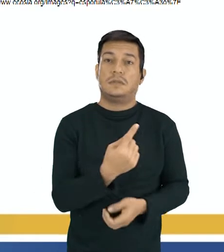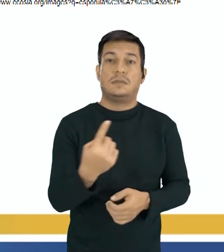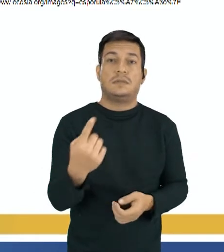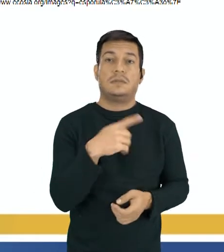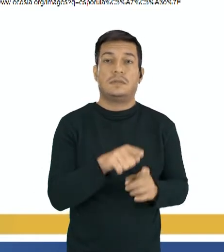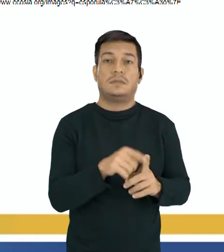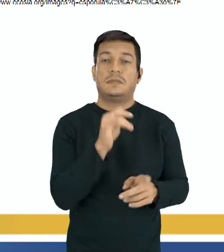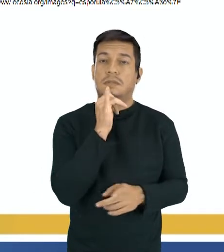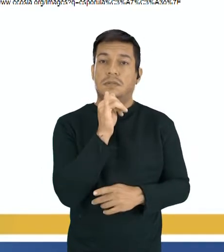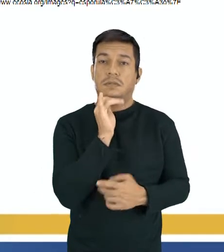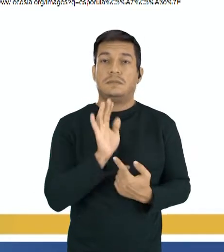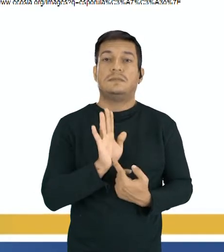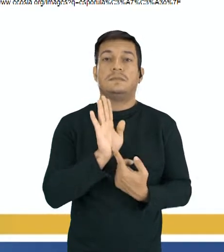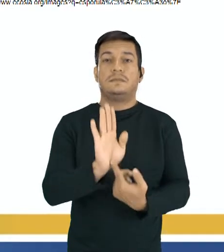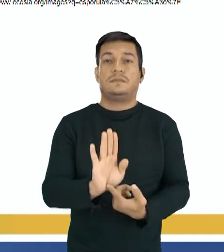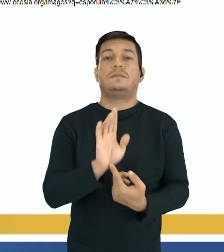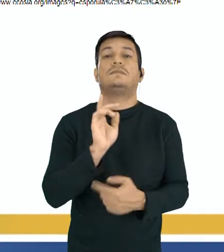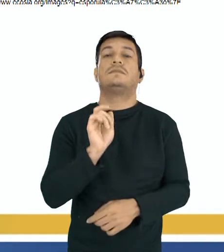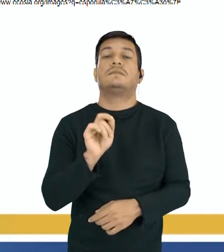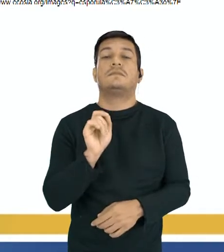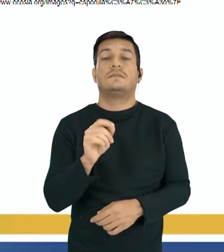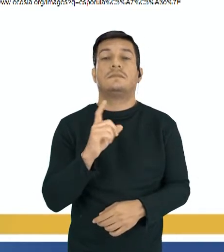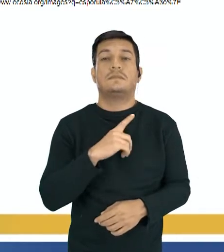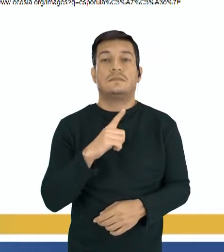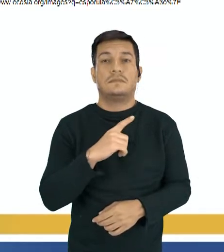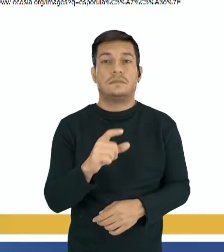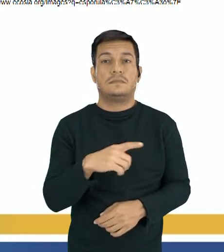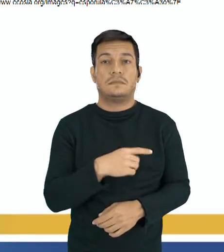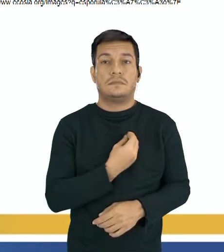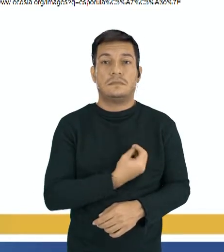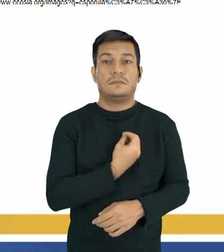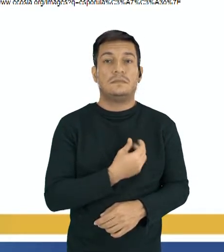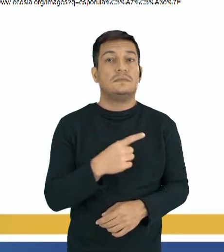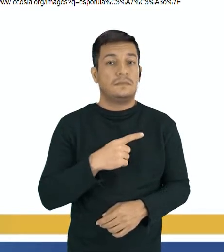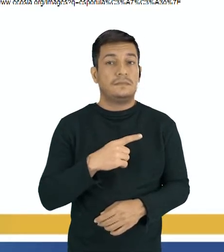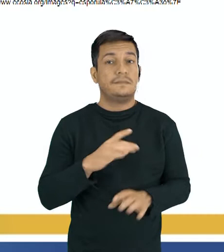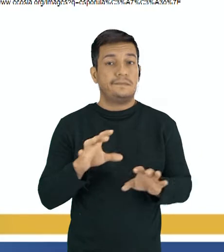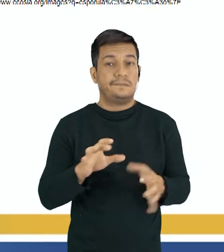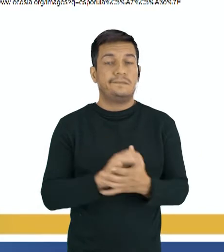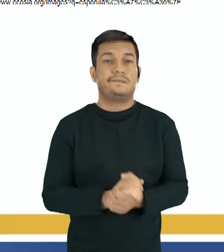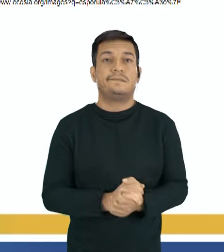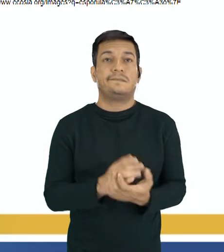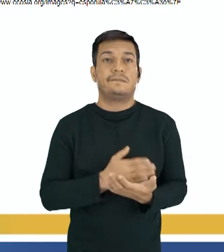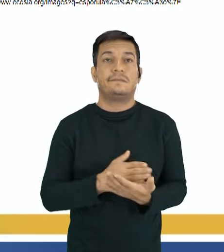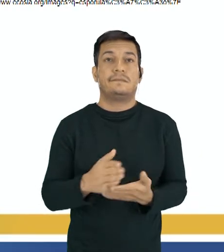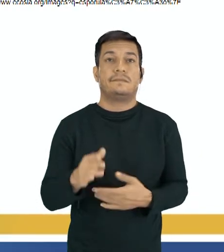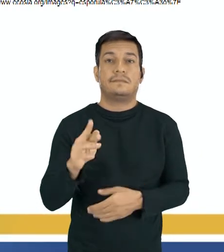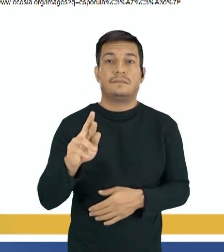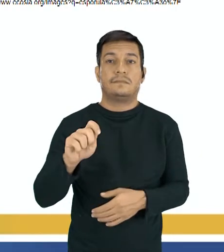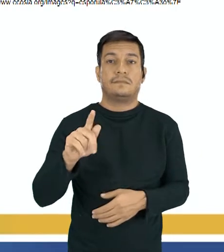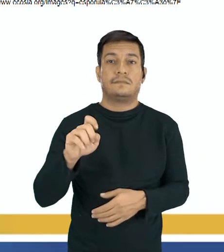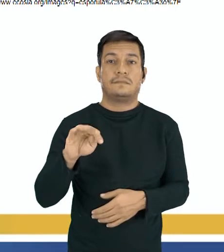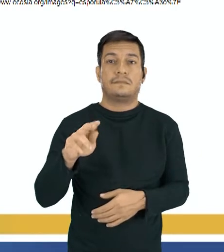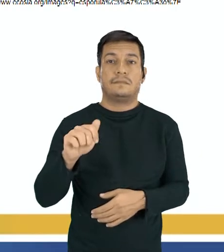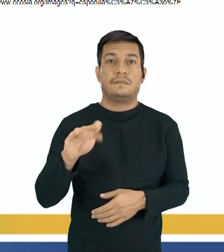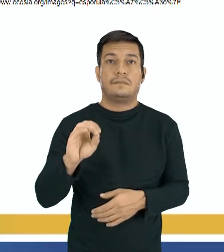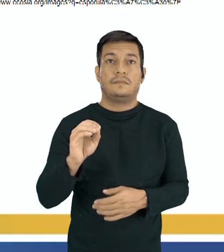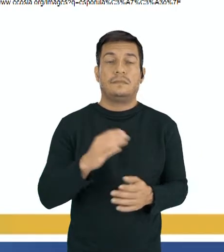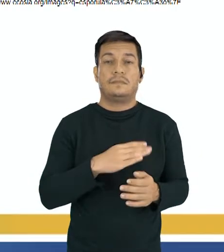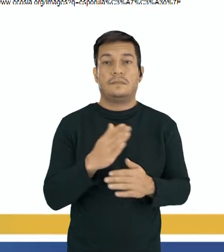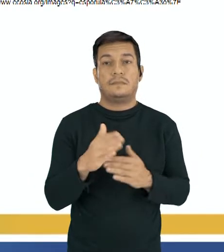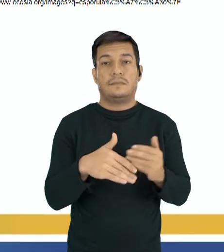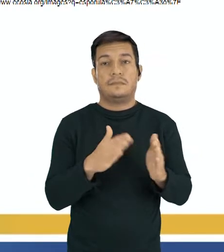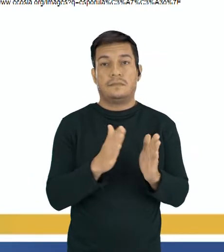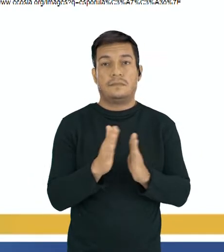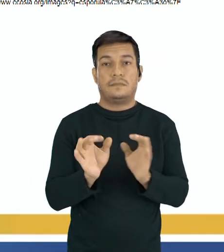e exemplificar os indivíduos que realizam esse tipo de reprodução. Começando pela fragmentação. No processo